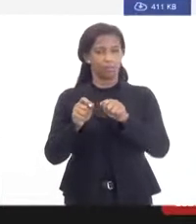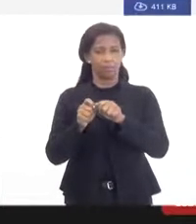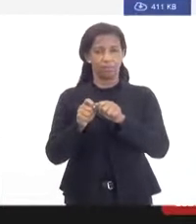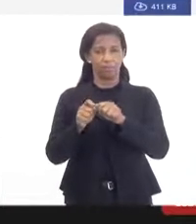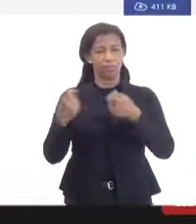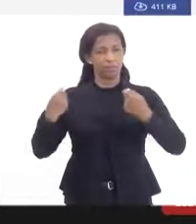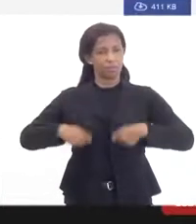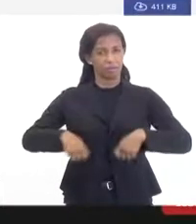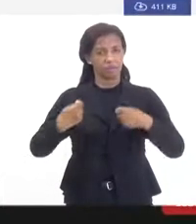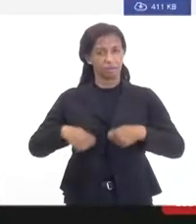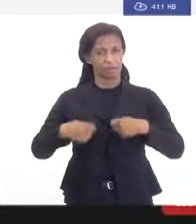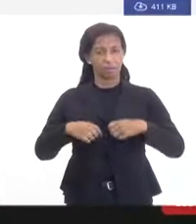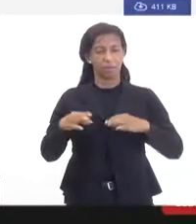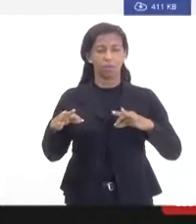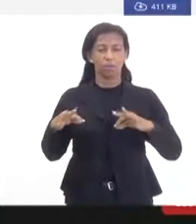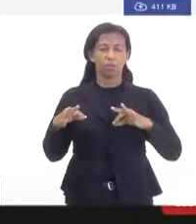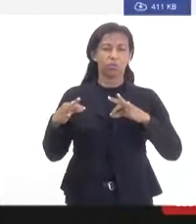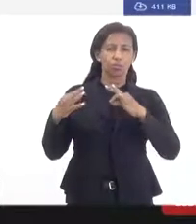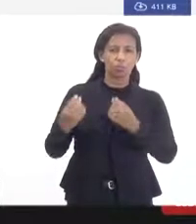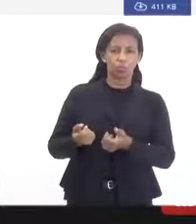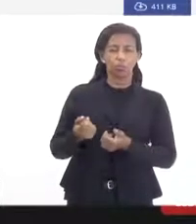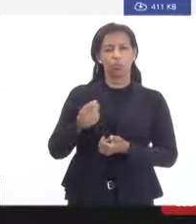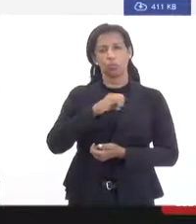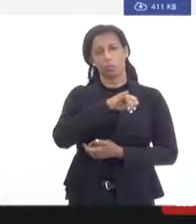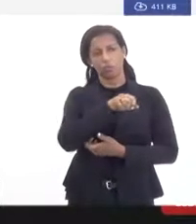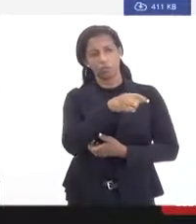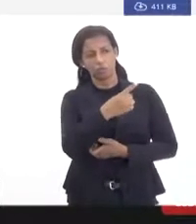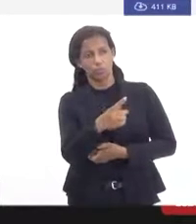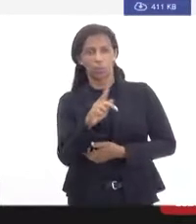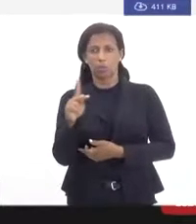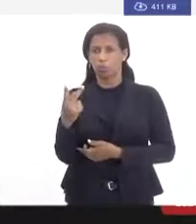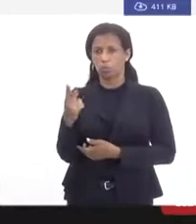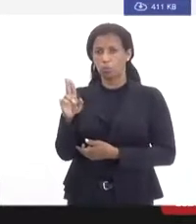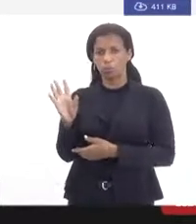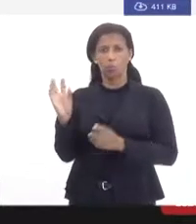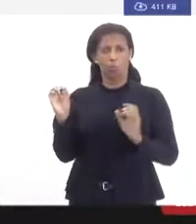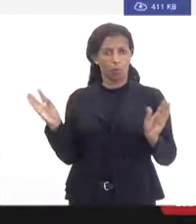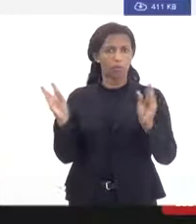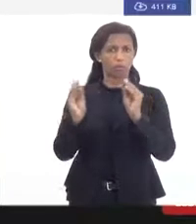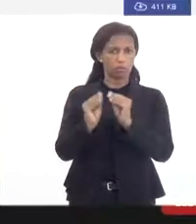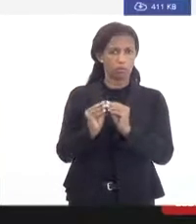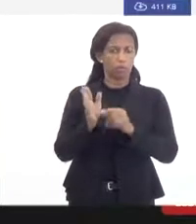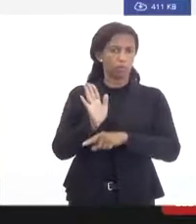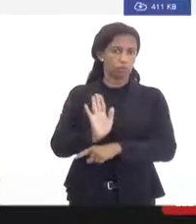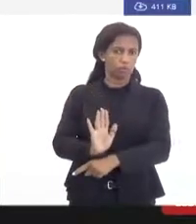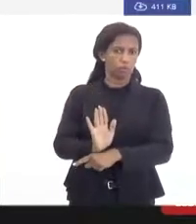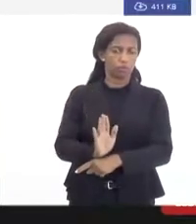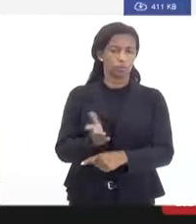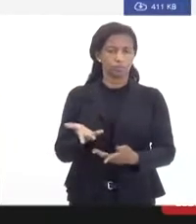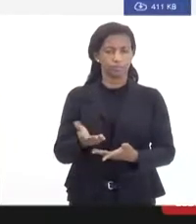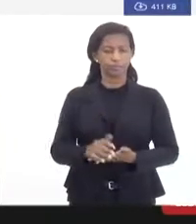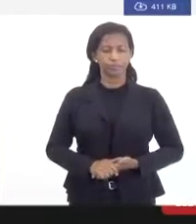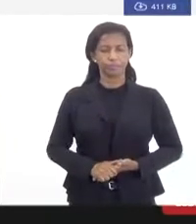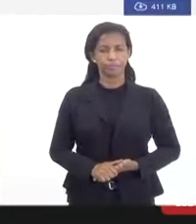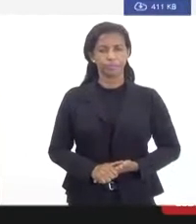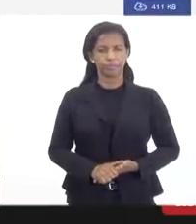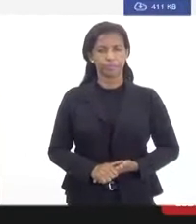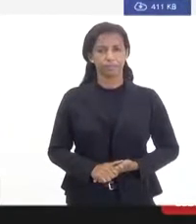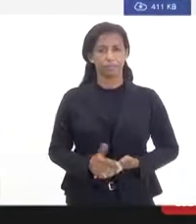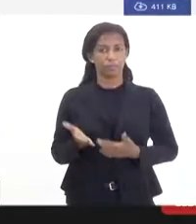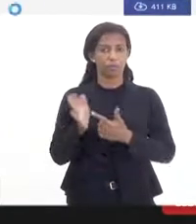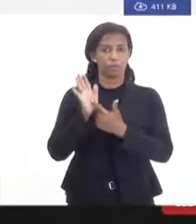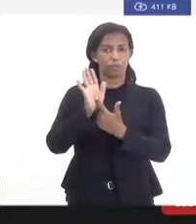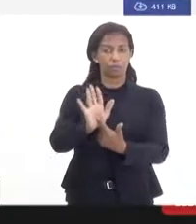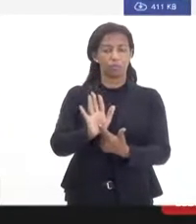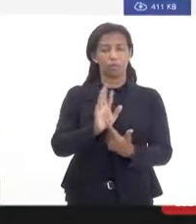extremamente necessário que tanto o Dr. Hugo quanto o Dr. João Paulo possam contribuir para isso. Como apresentado